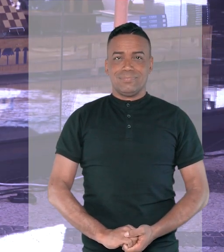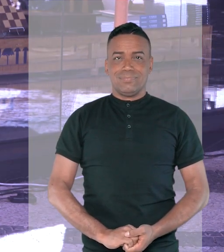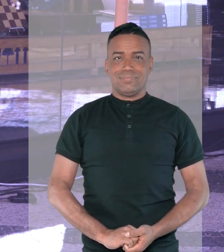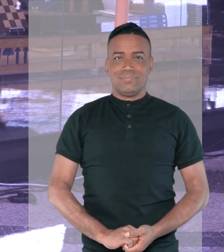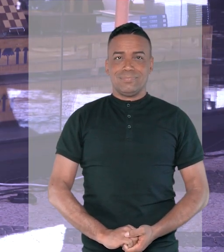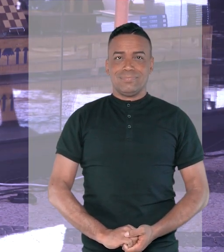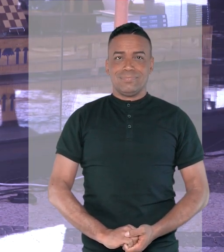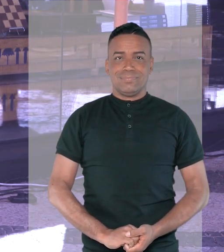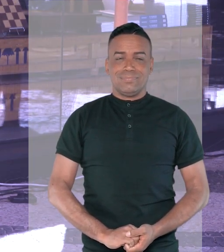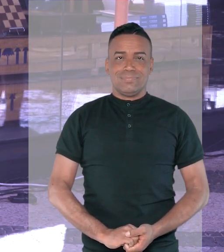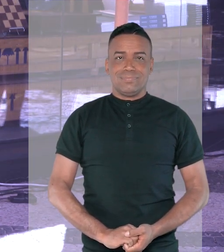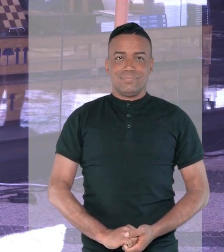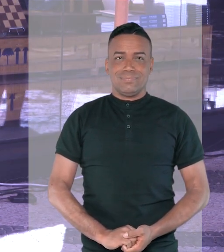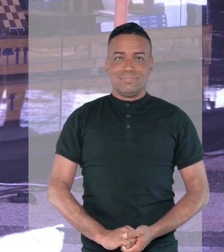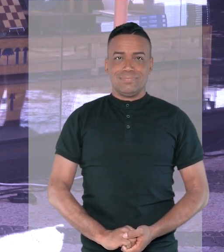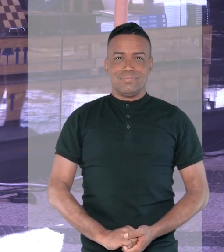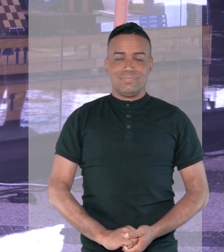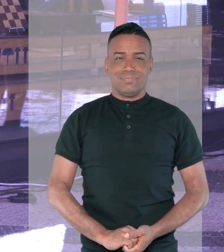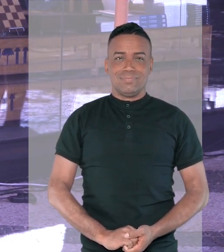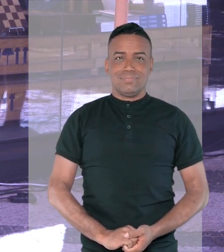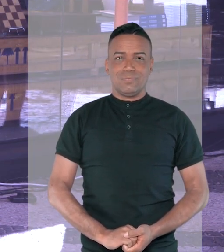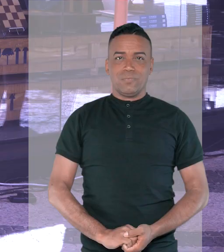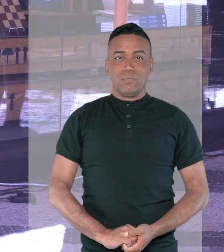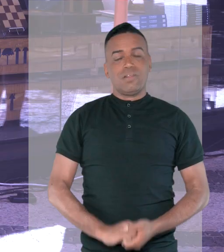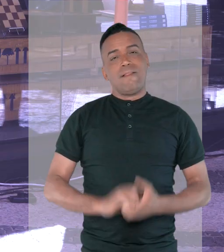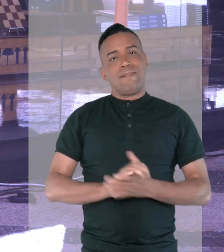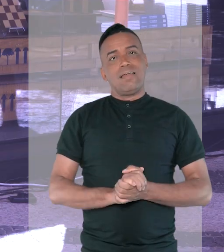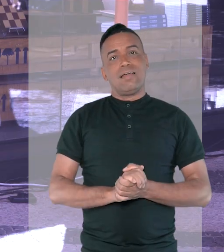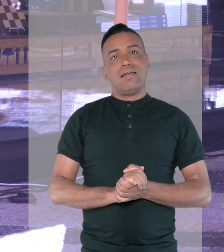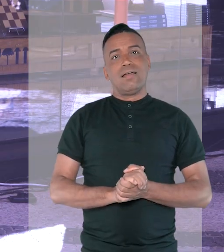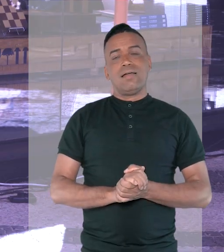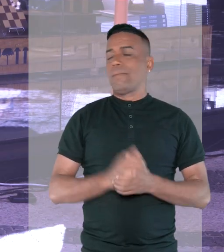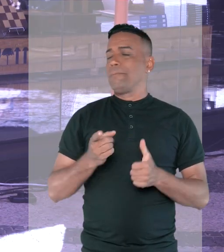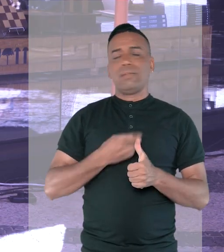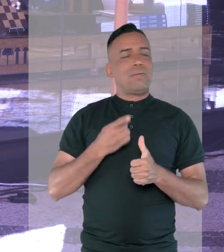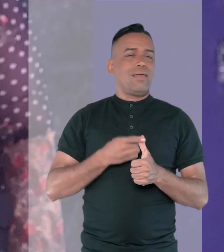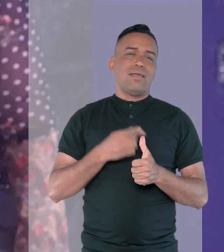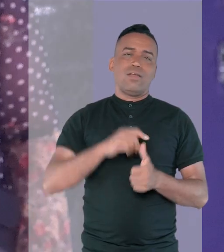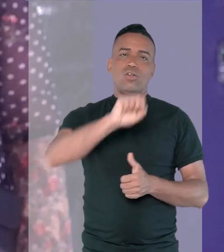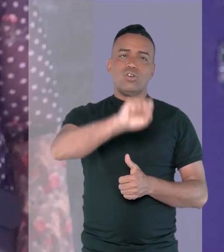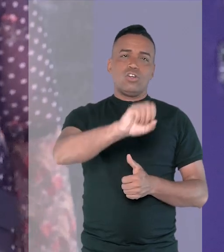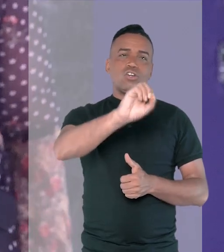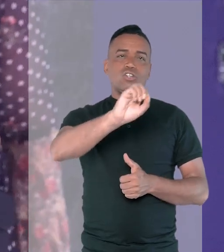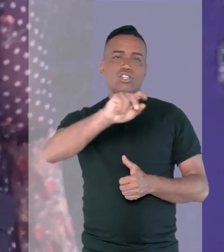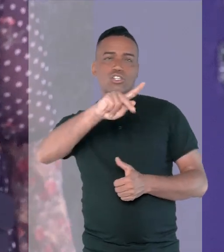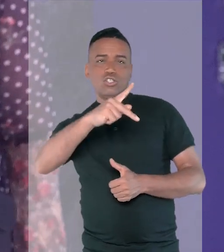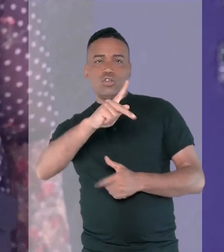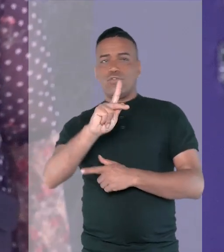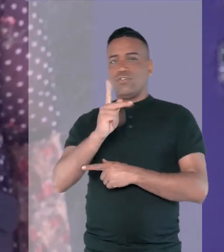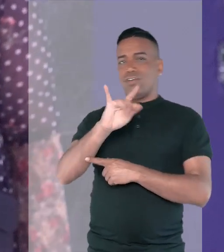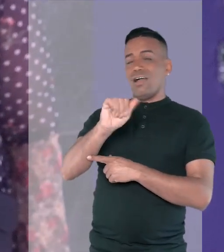Uma espectadora se dirige ao microfone para fazer uma pergunta. Eu primeiro, Sofia, eu